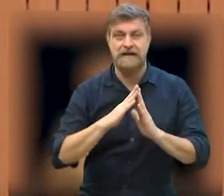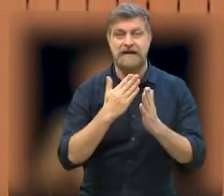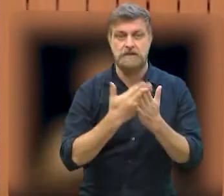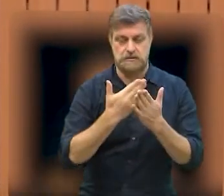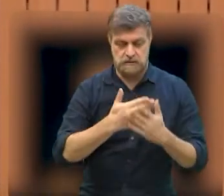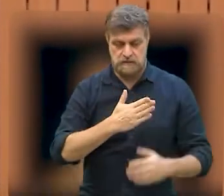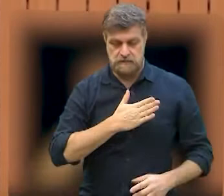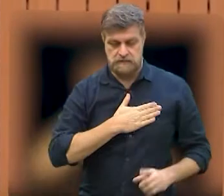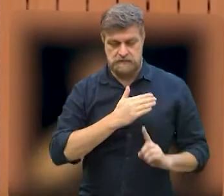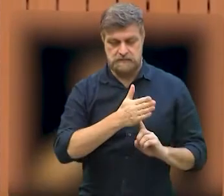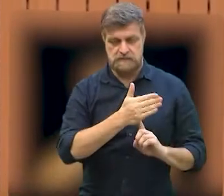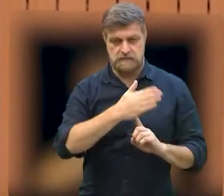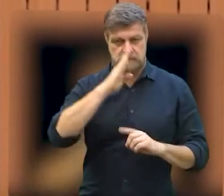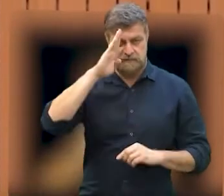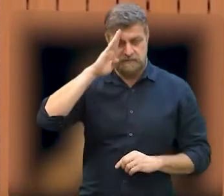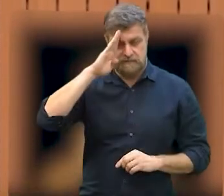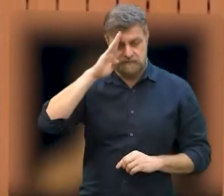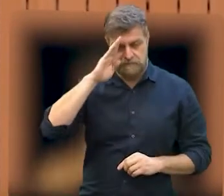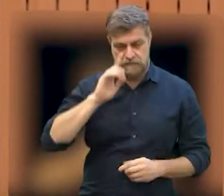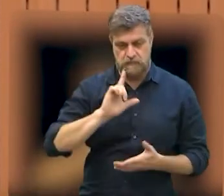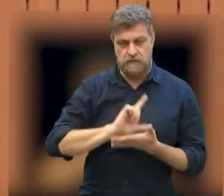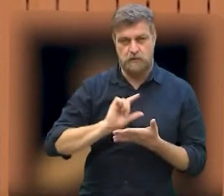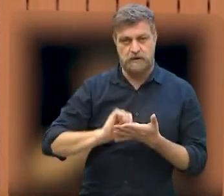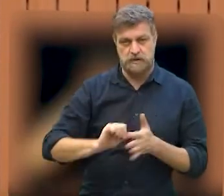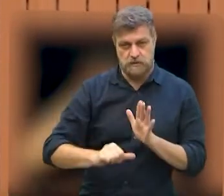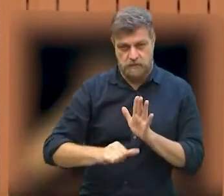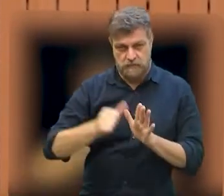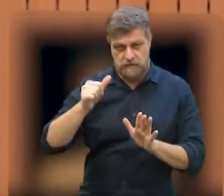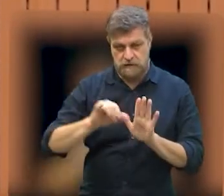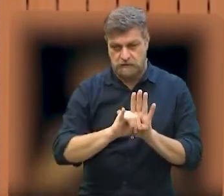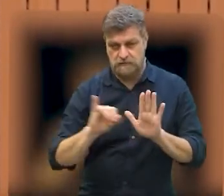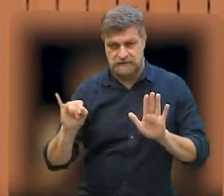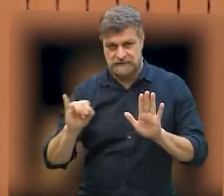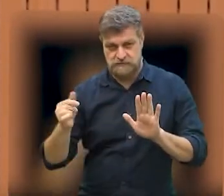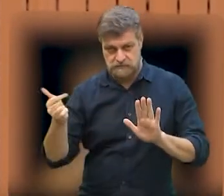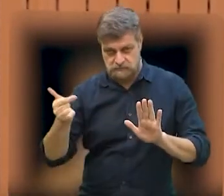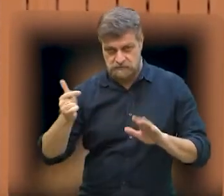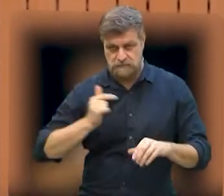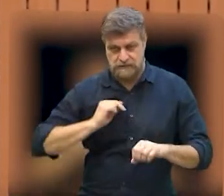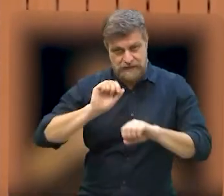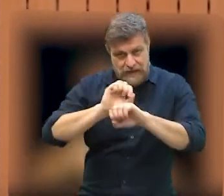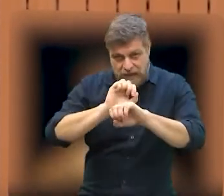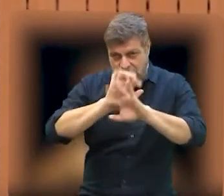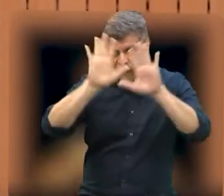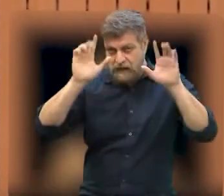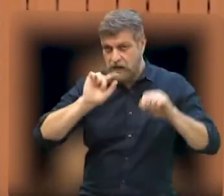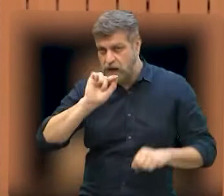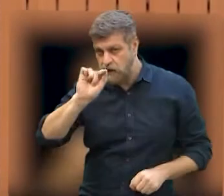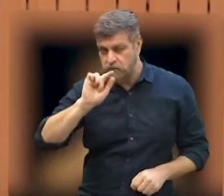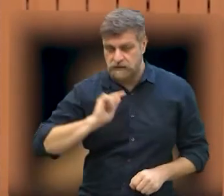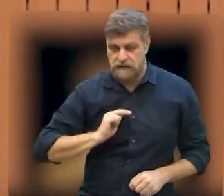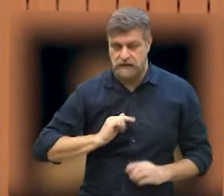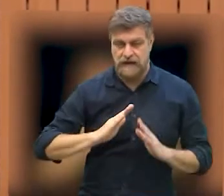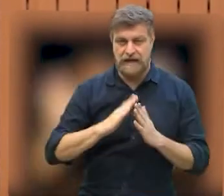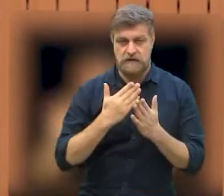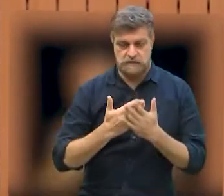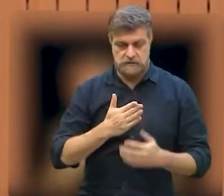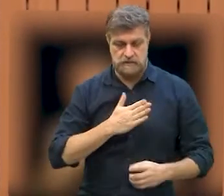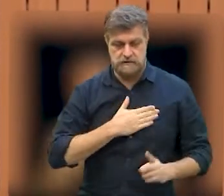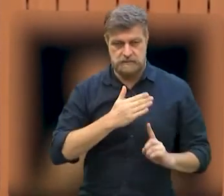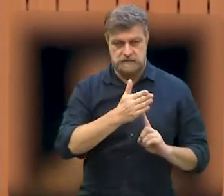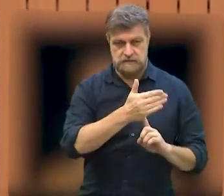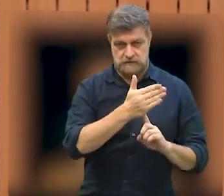Cívicos Militares, no inciso 2º do seu artigo 1º, é claro e bem transparente. O